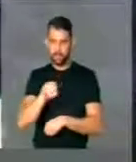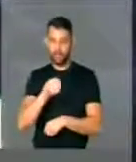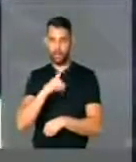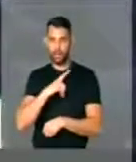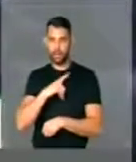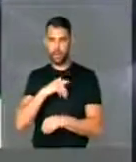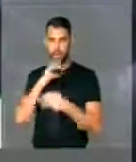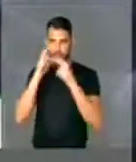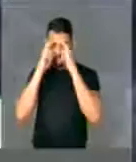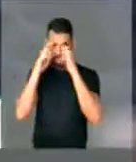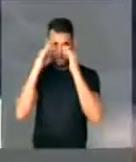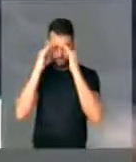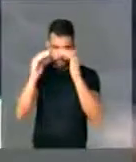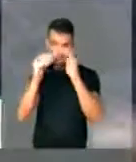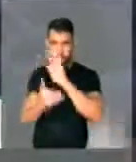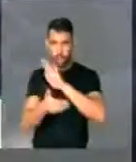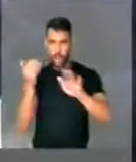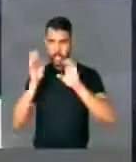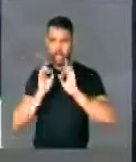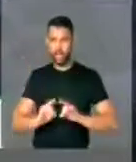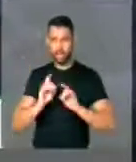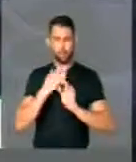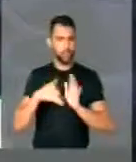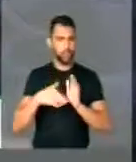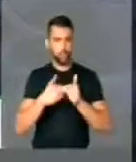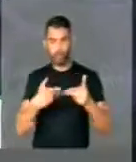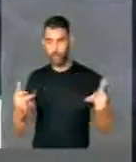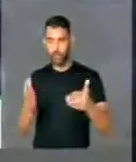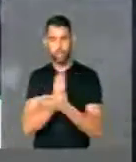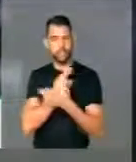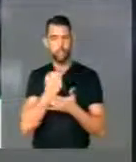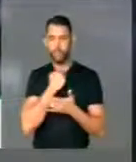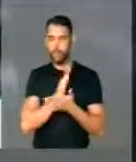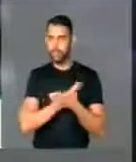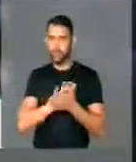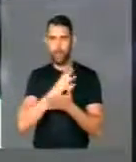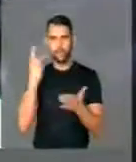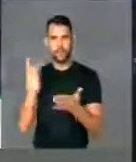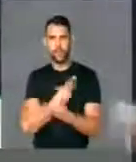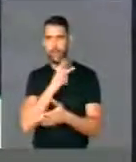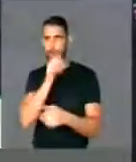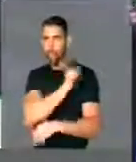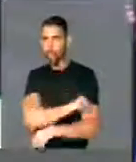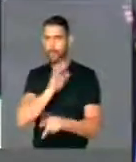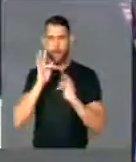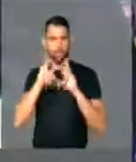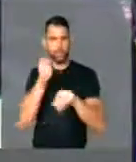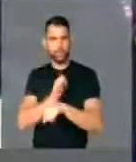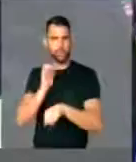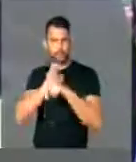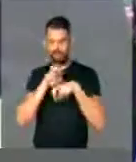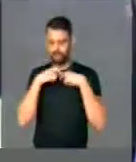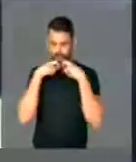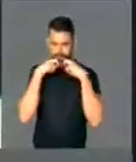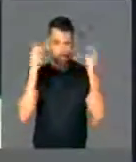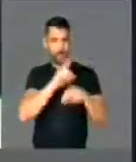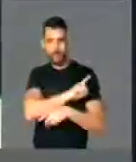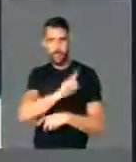a alienação de direitos máxima. Nós não podemos repetir o Rio de Janeiro para o Brasil inteiro. Vergonhoso, não.